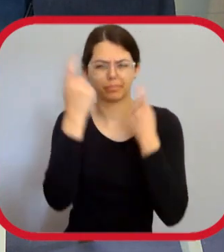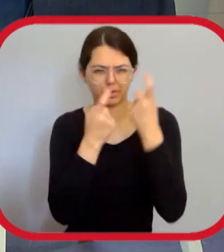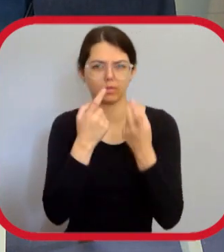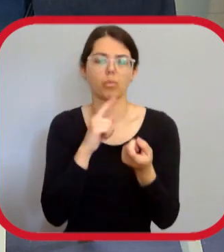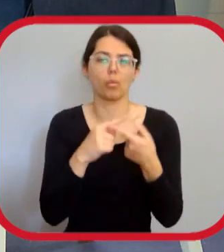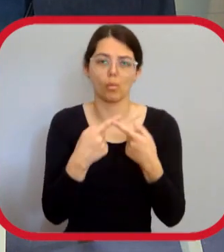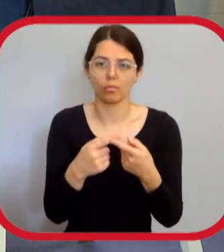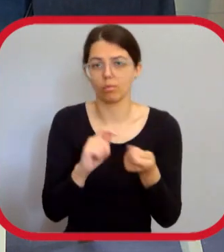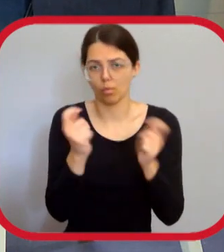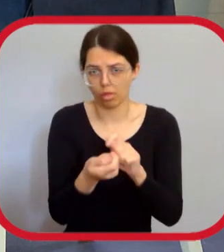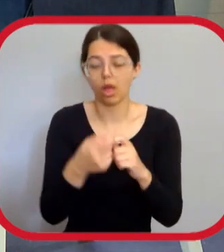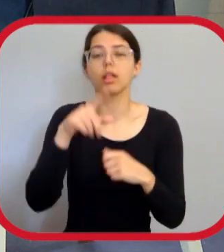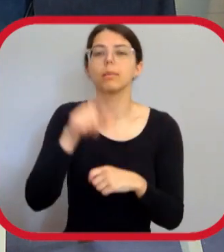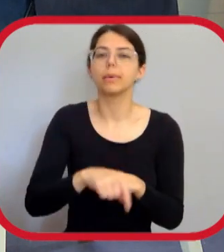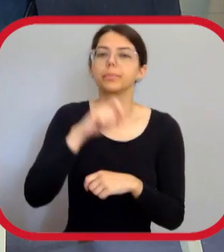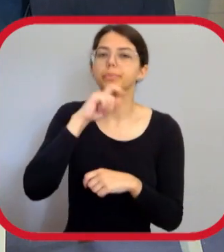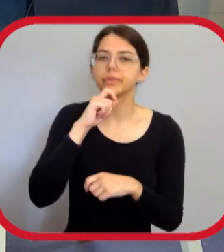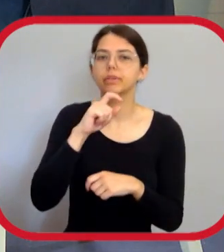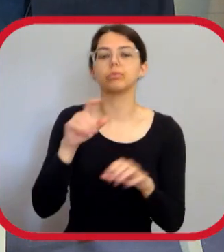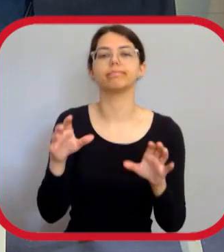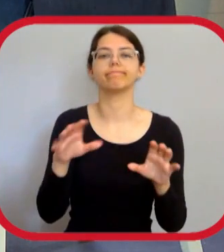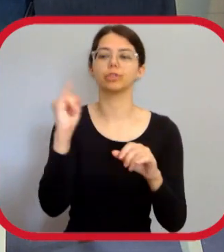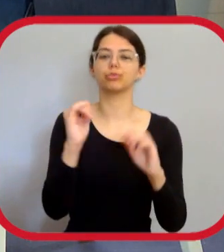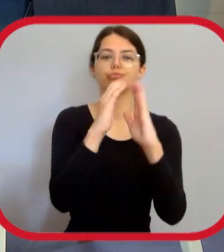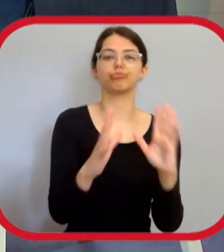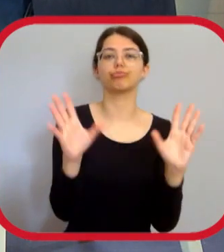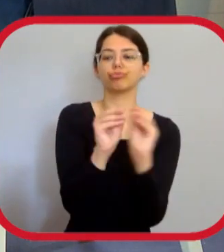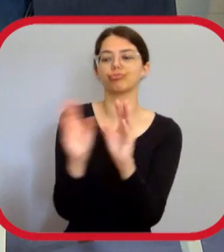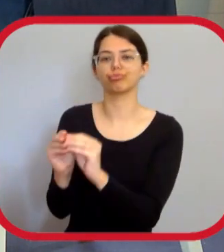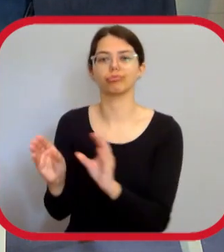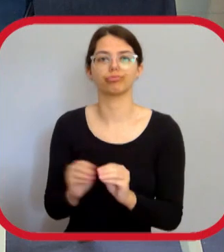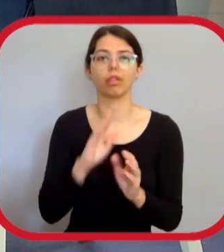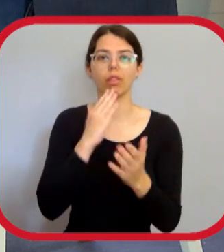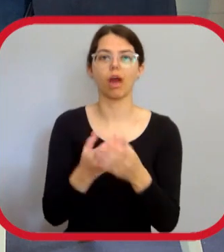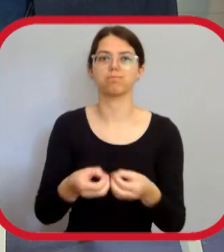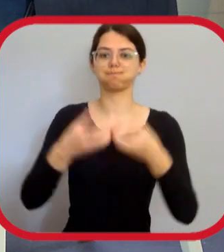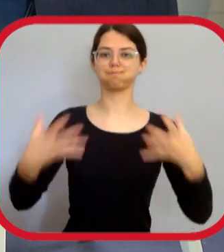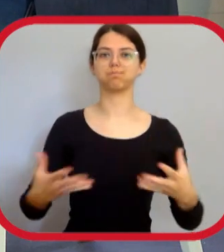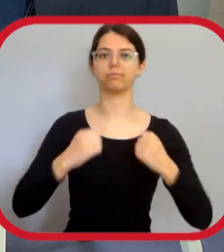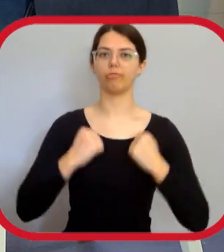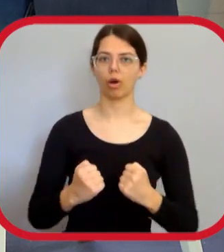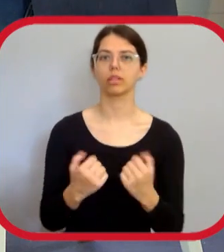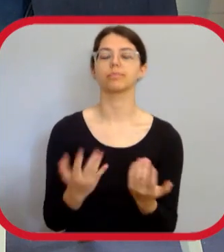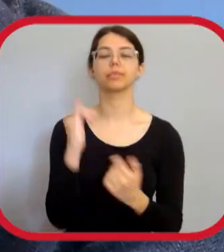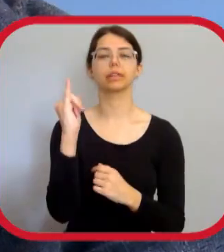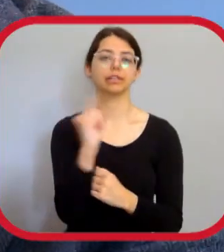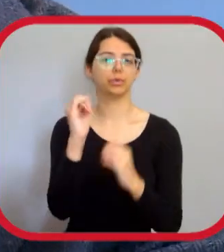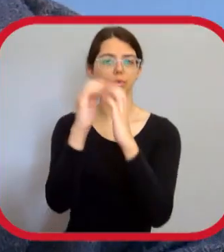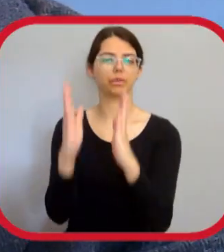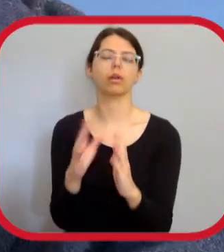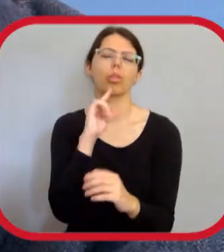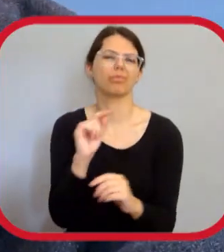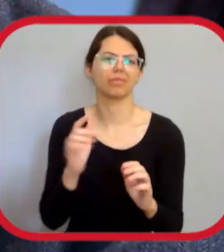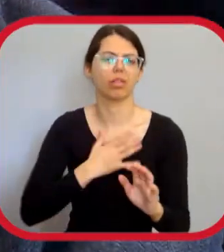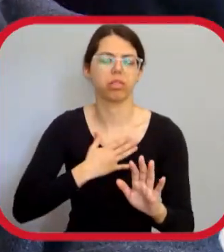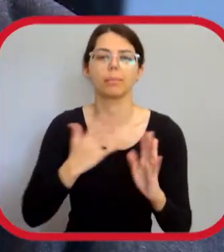mas também a possibilidade de haver possíveis junções de instituições para ganhar em escala. Porque uma instituição